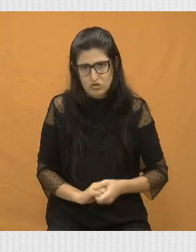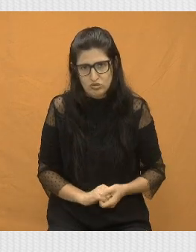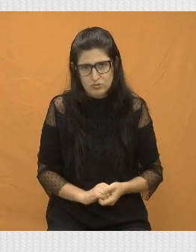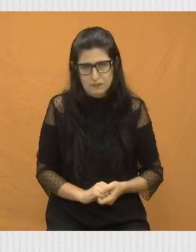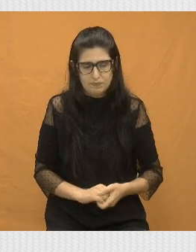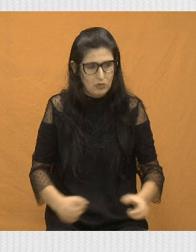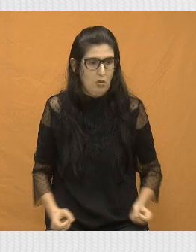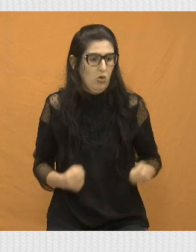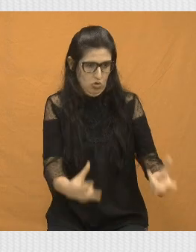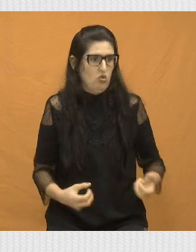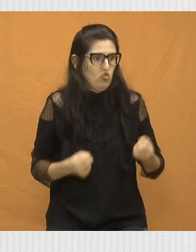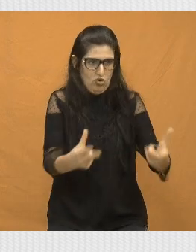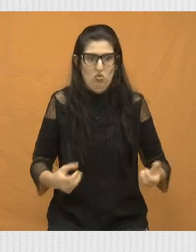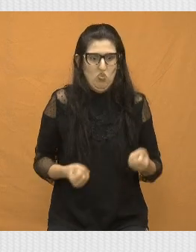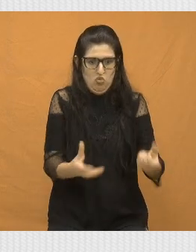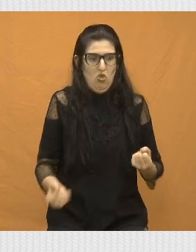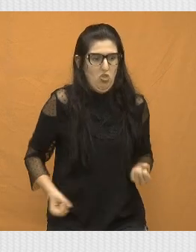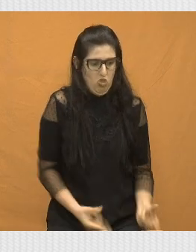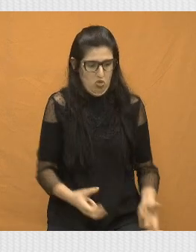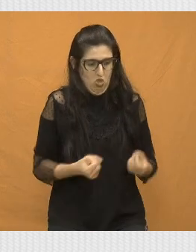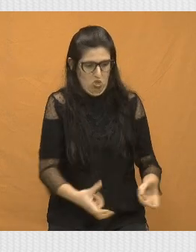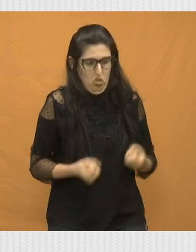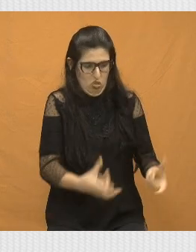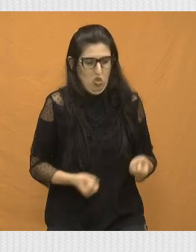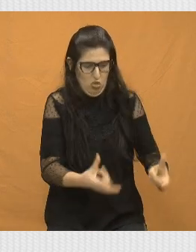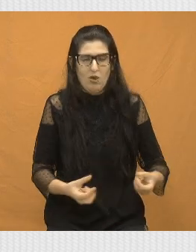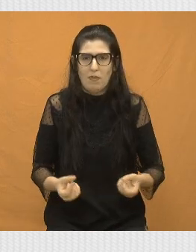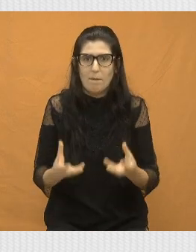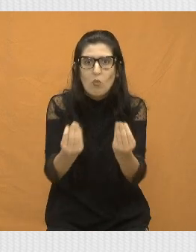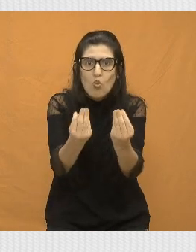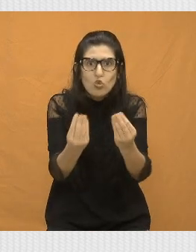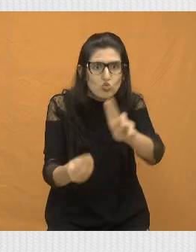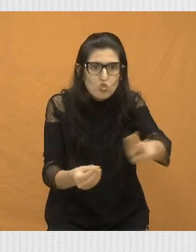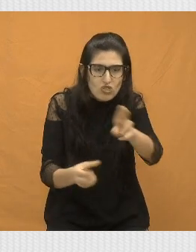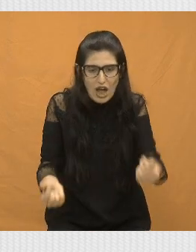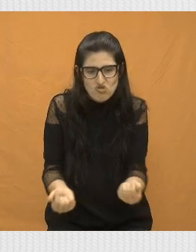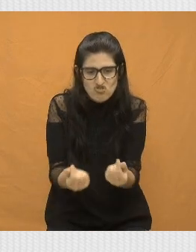fazer de uma forma desordenada, né? Seguindo.